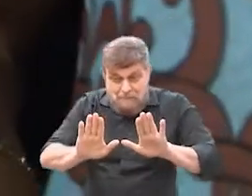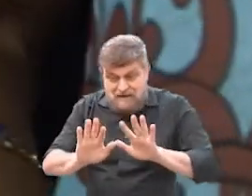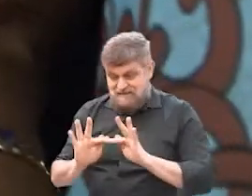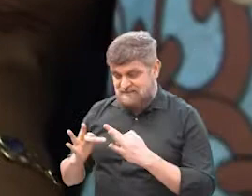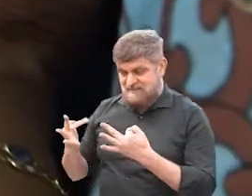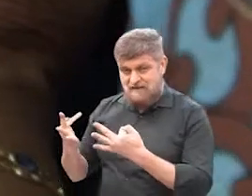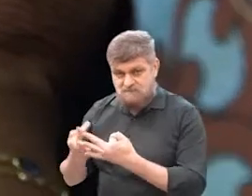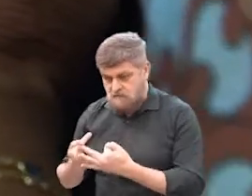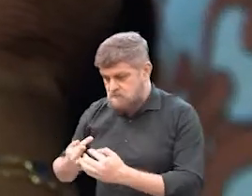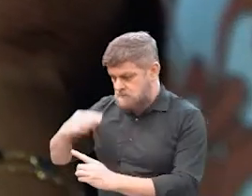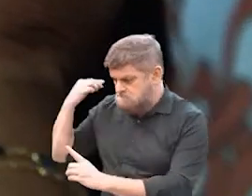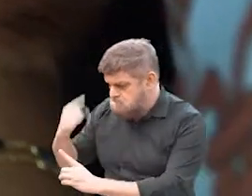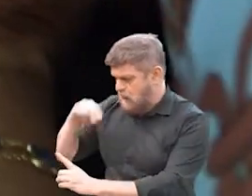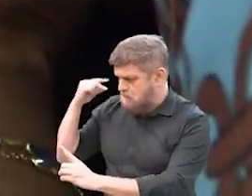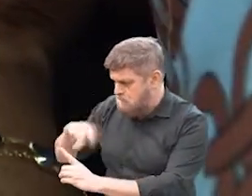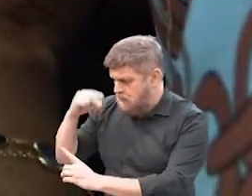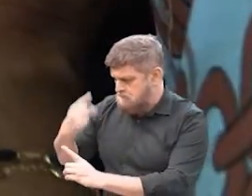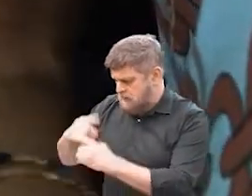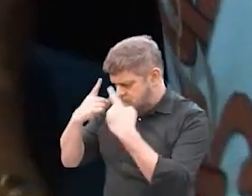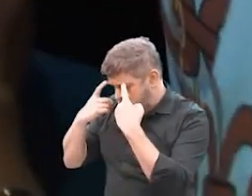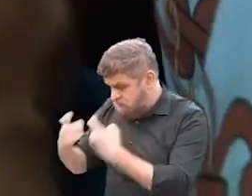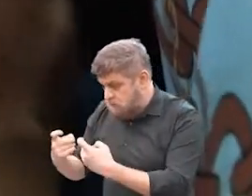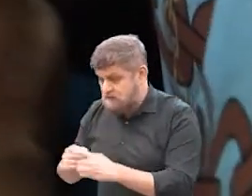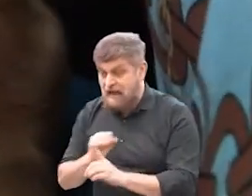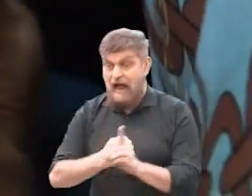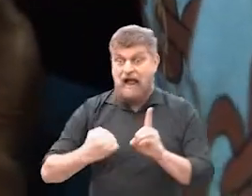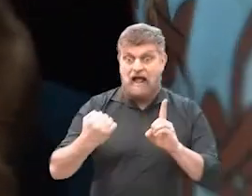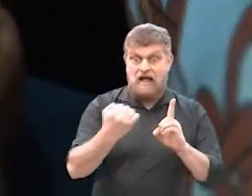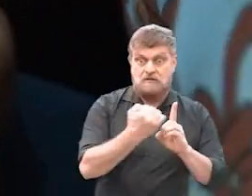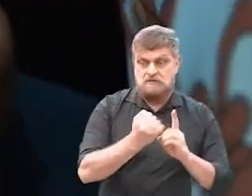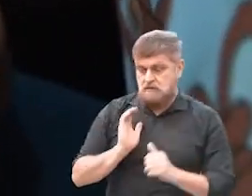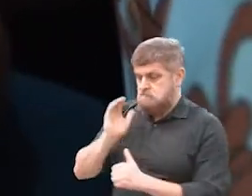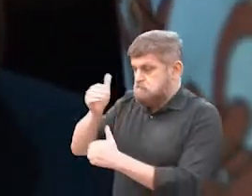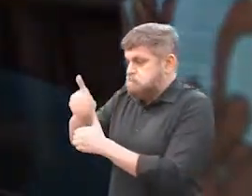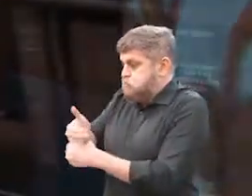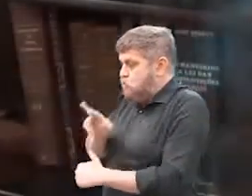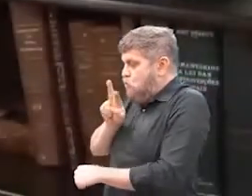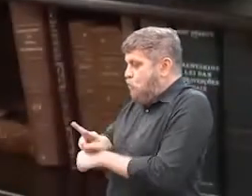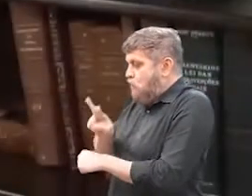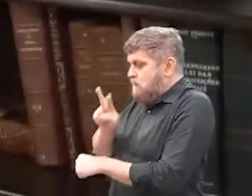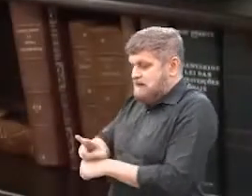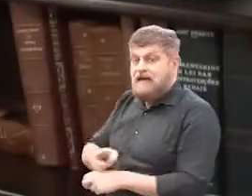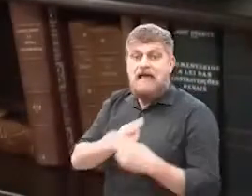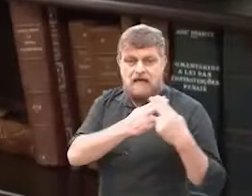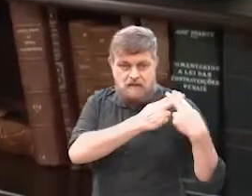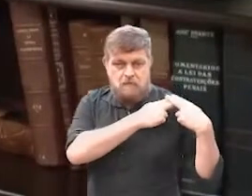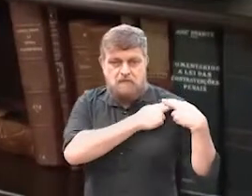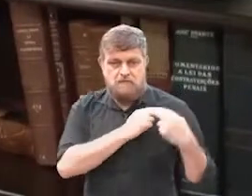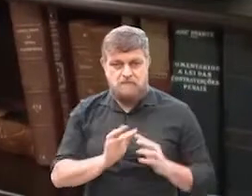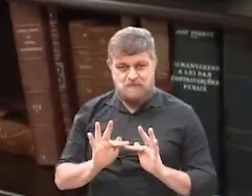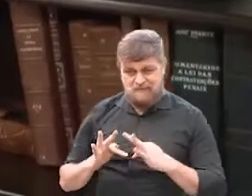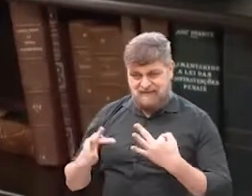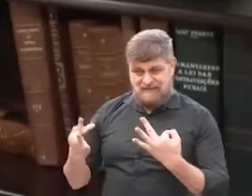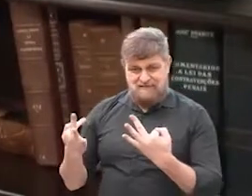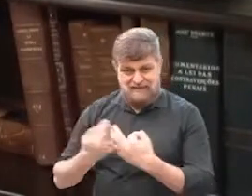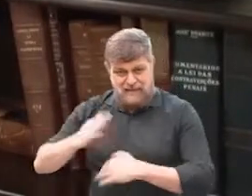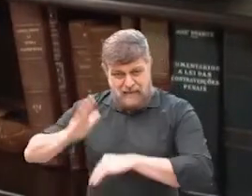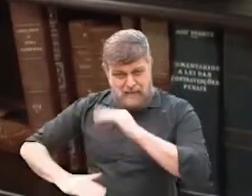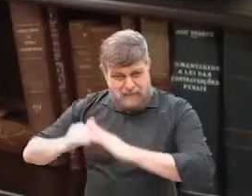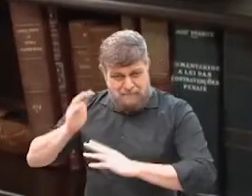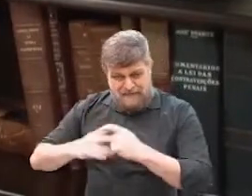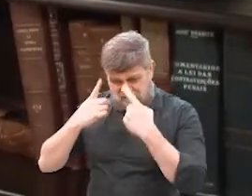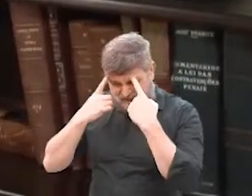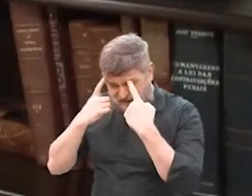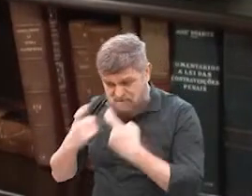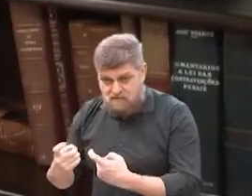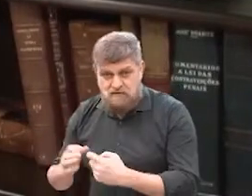que violenta esses idosos, é dever da sociedade zelar por eles. Porque as famílias que cometem essas violências dentro de